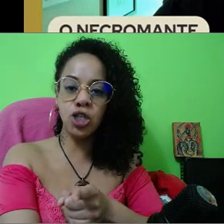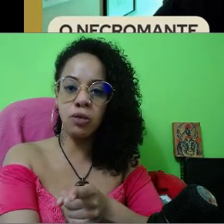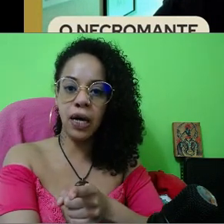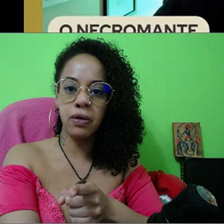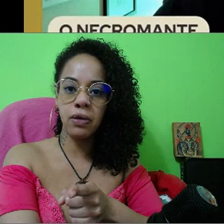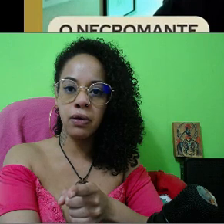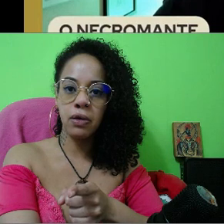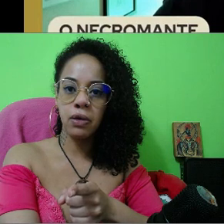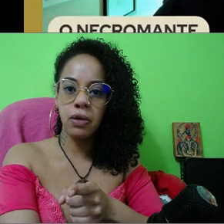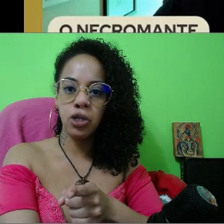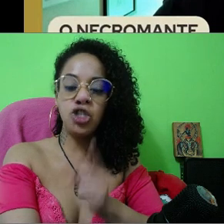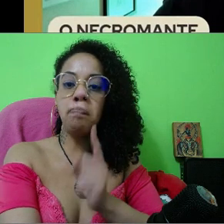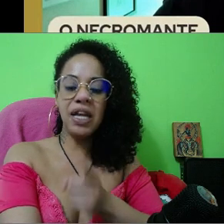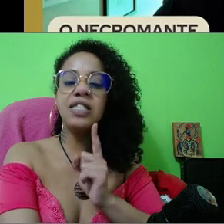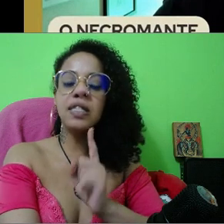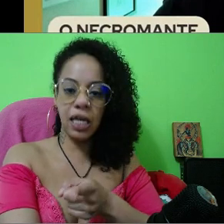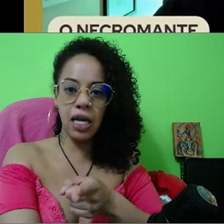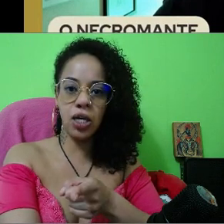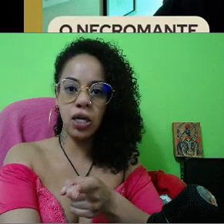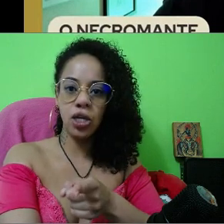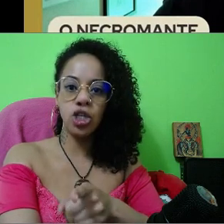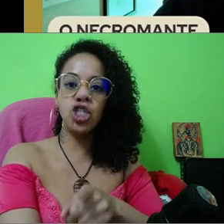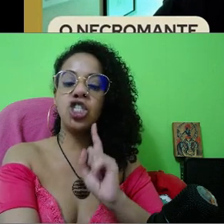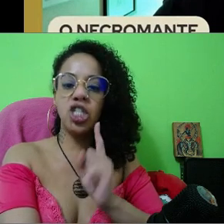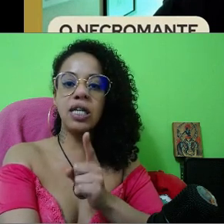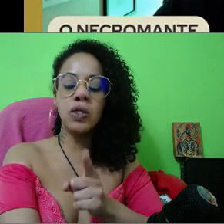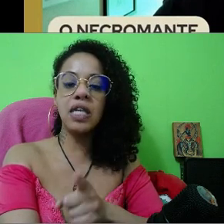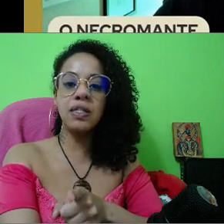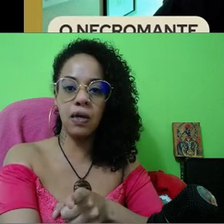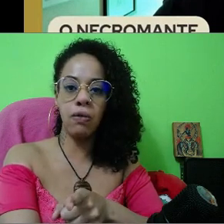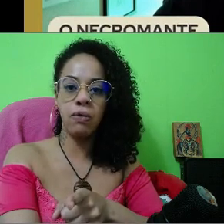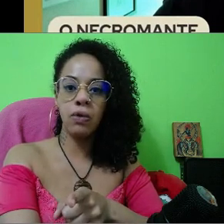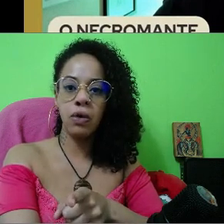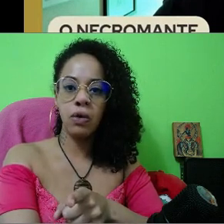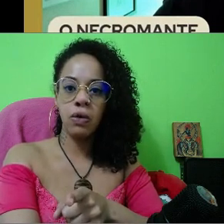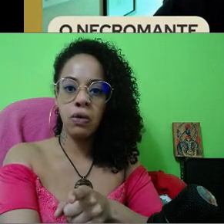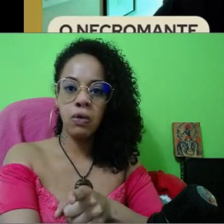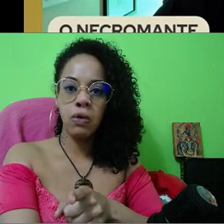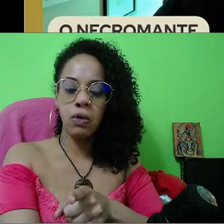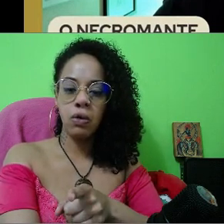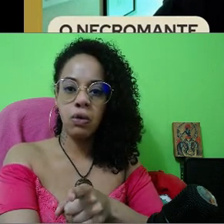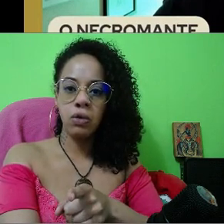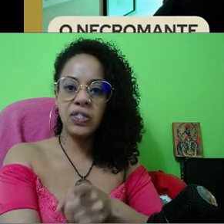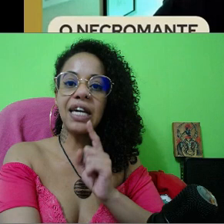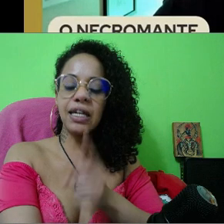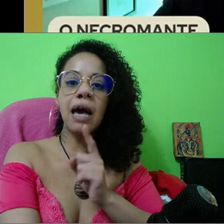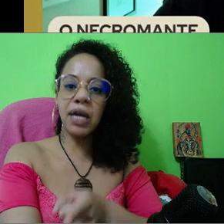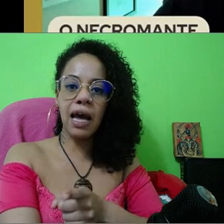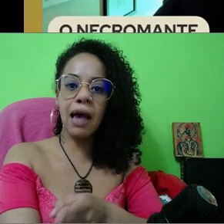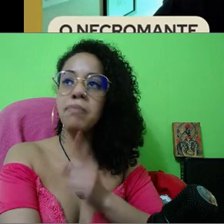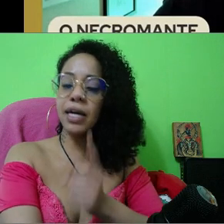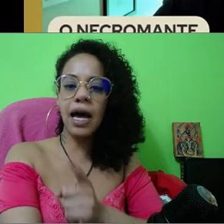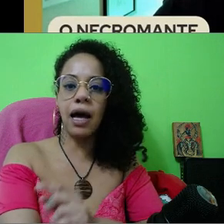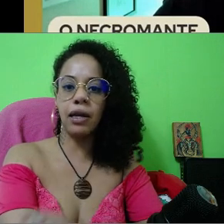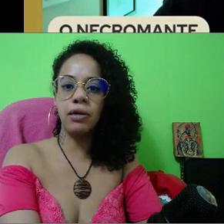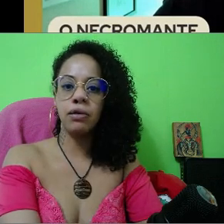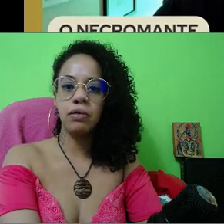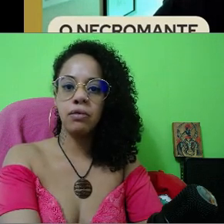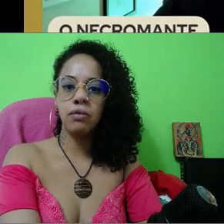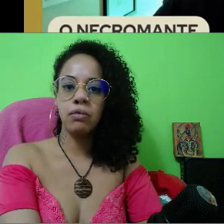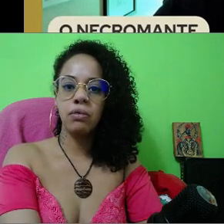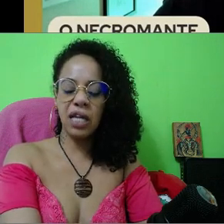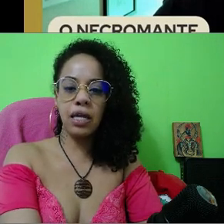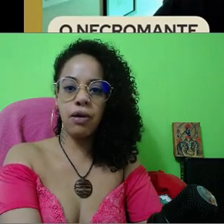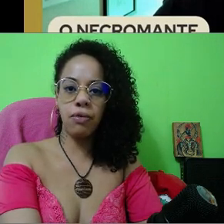ser vítima de blitz kig de desassociação se quiser me calar me